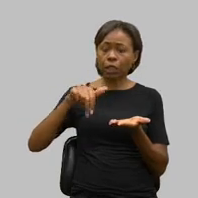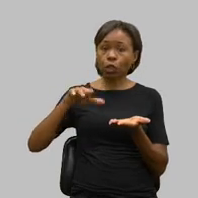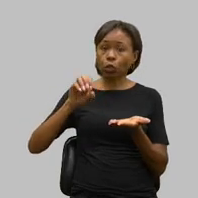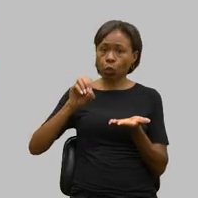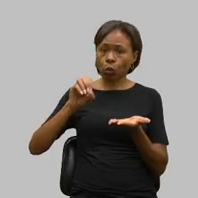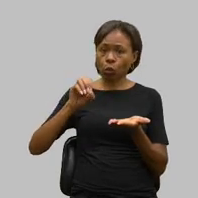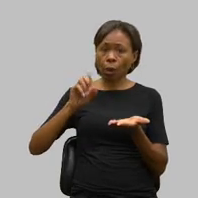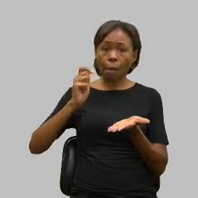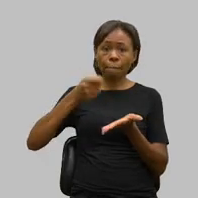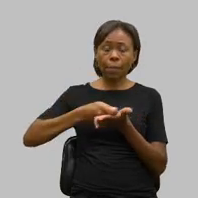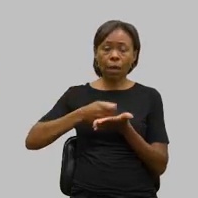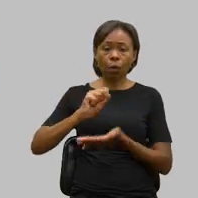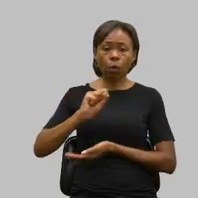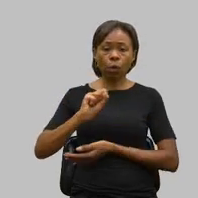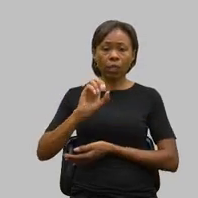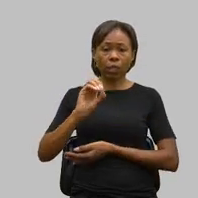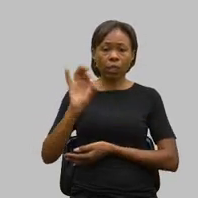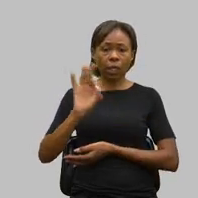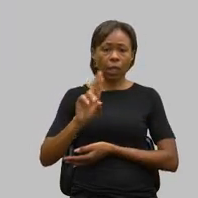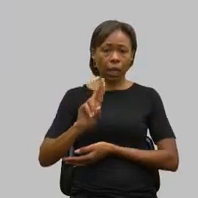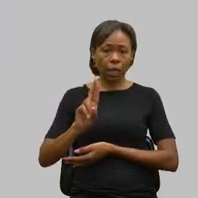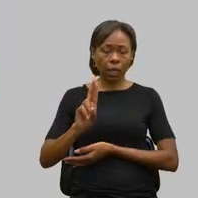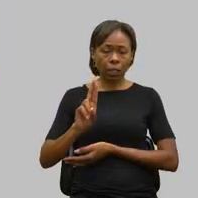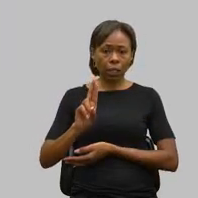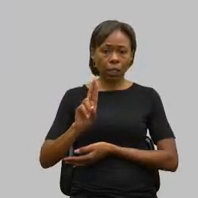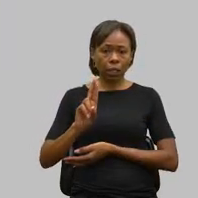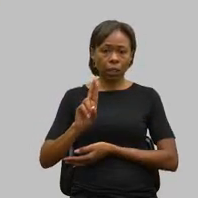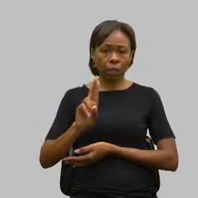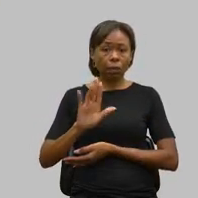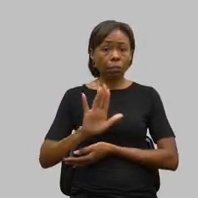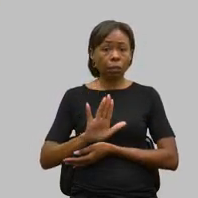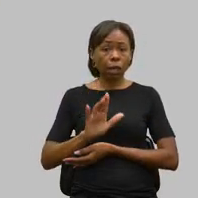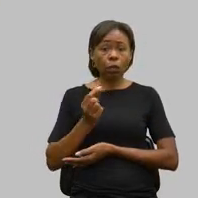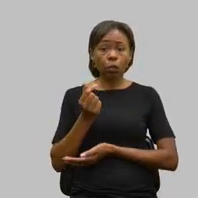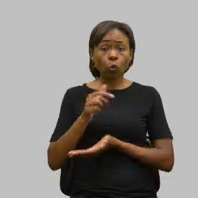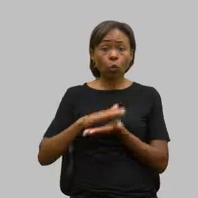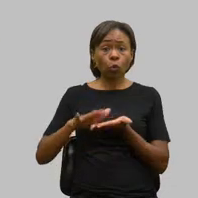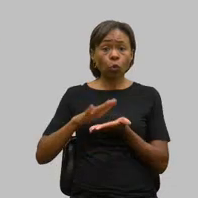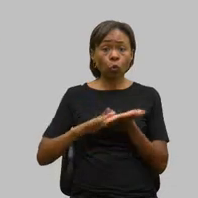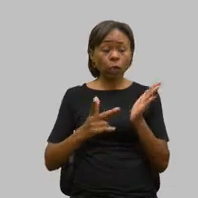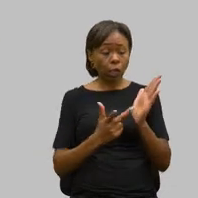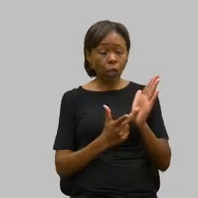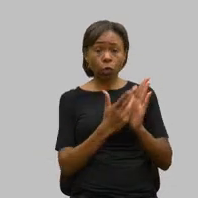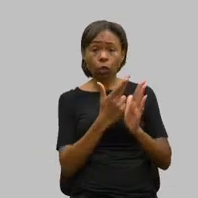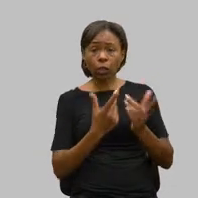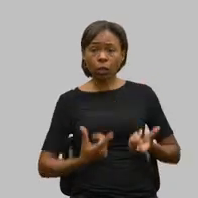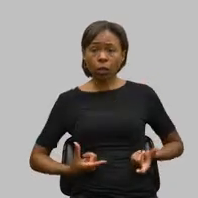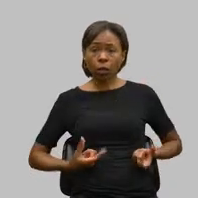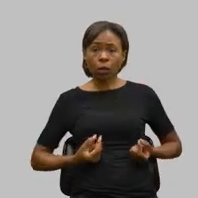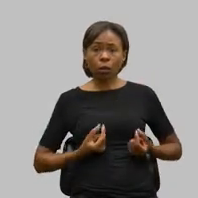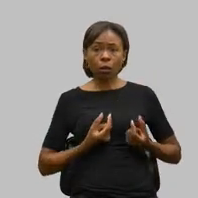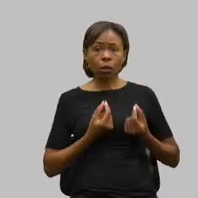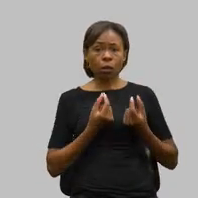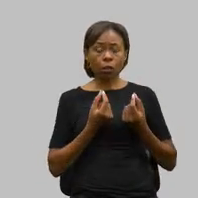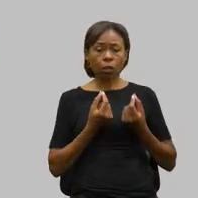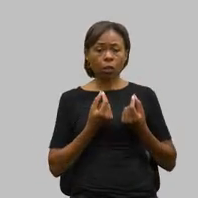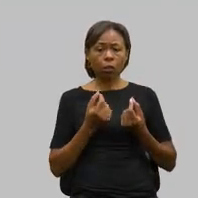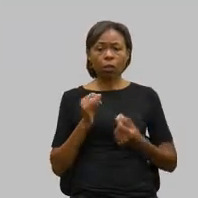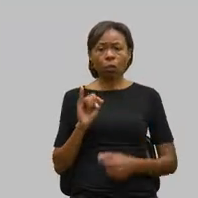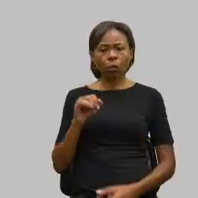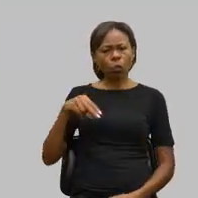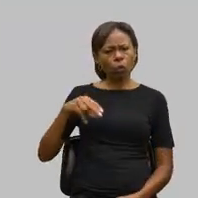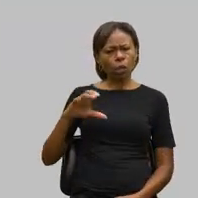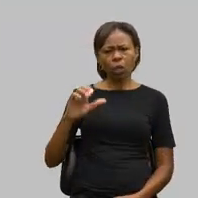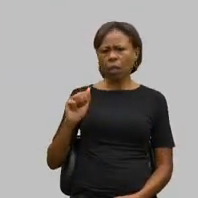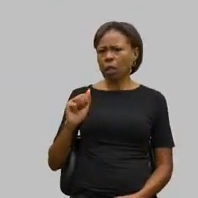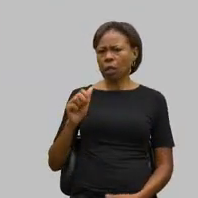mas o custo foi de uma cirurgia oncológica. Parece que o inca não é muito claro